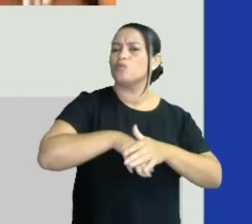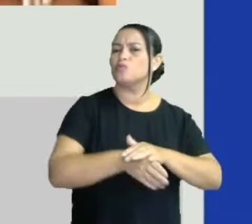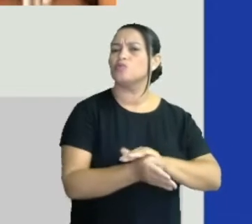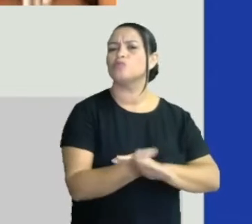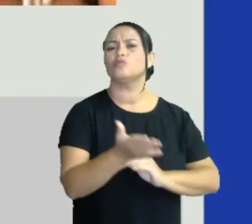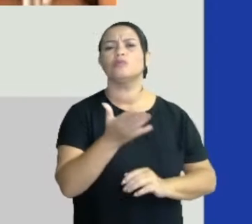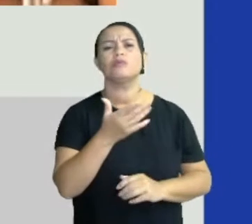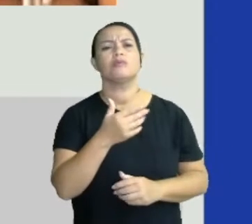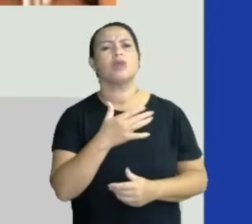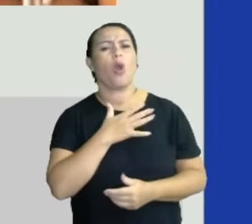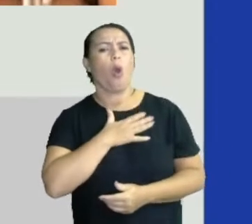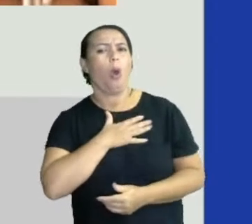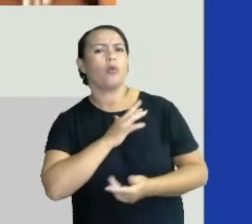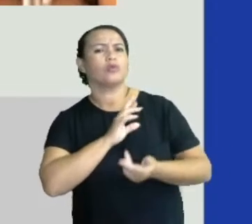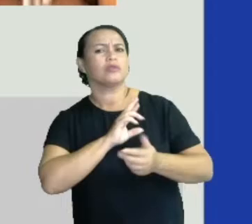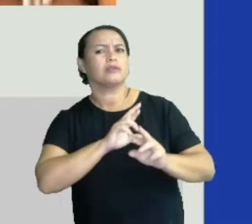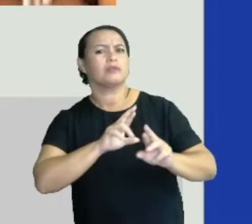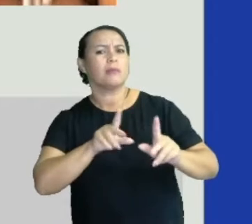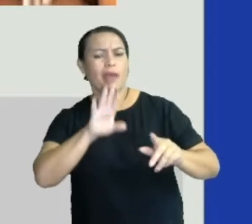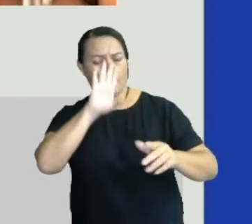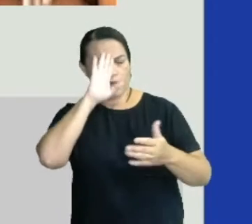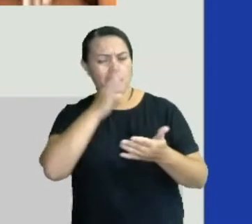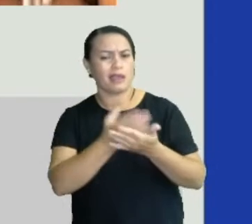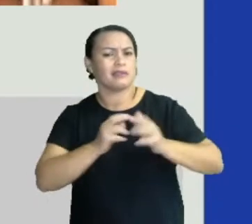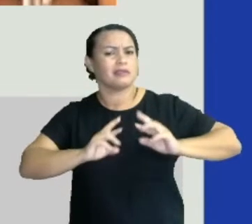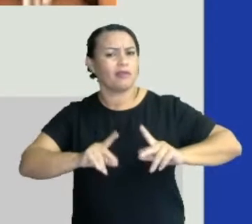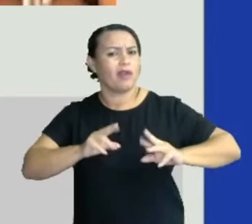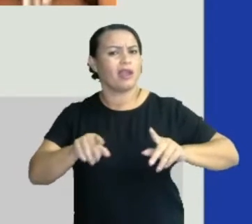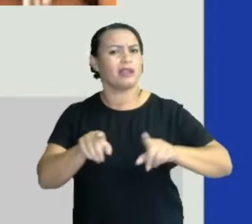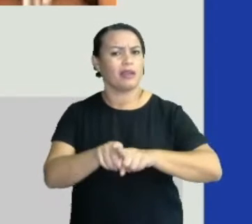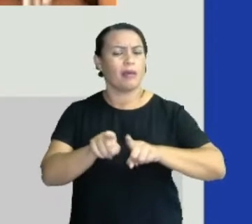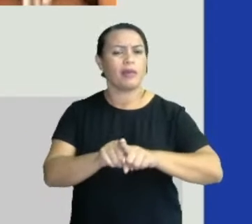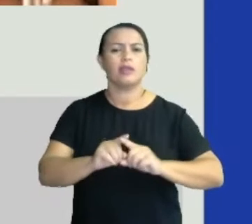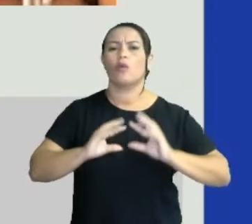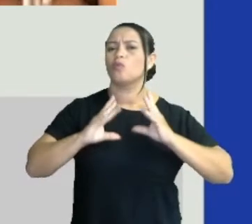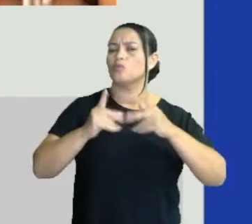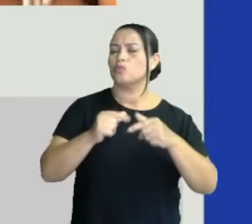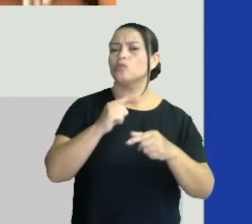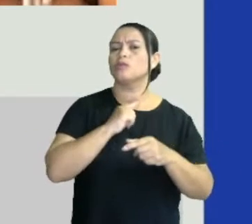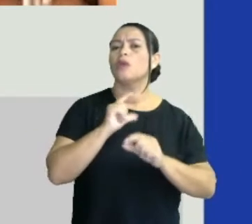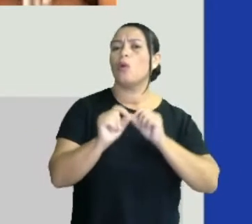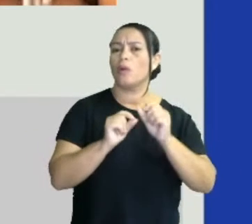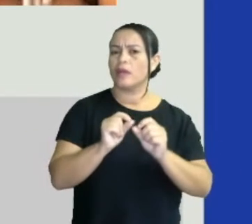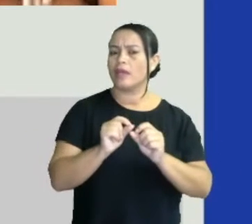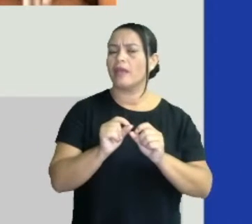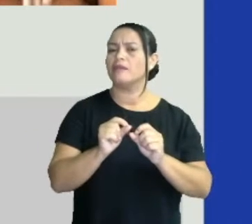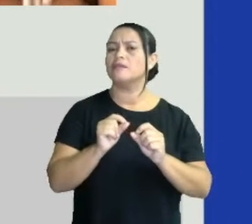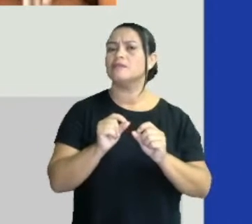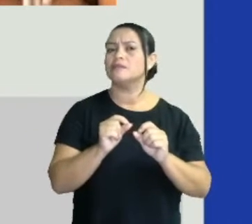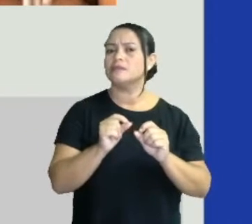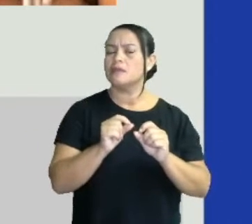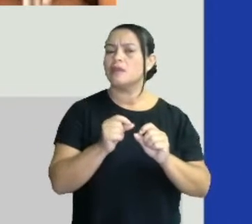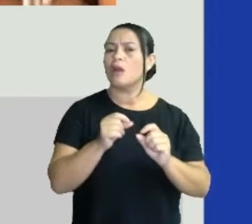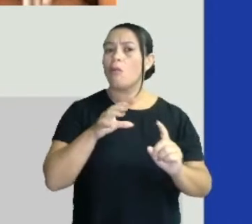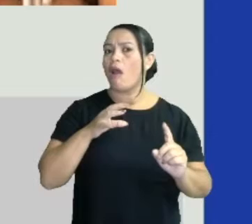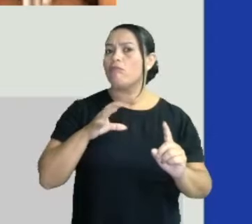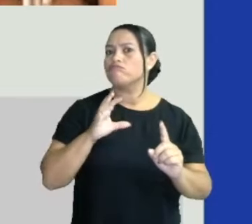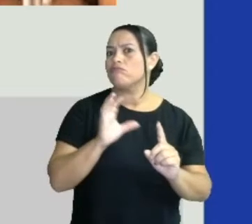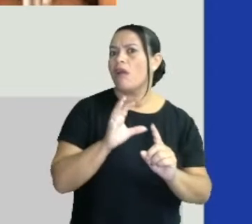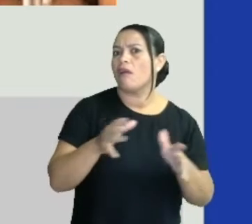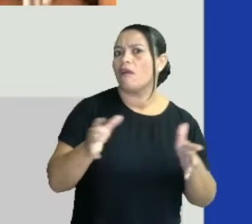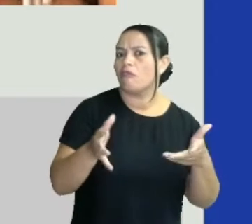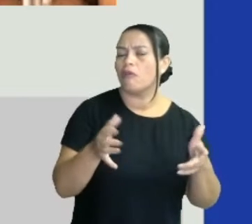gostos, crenças diferentes. Então, tudo isso influenciou para que